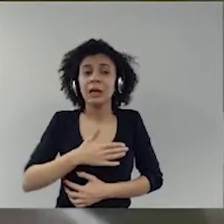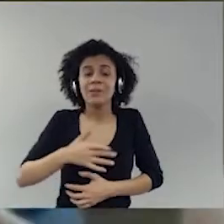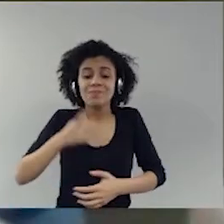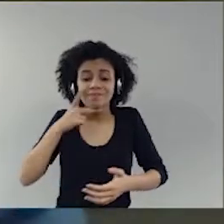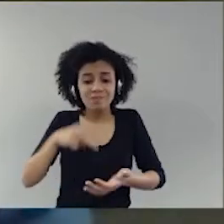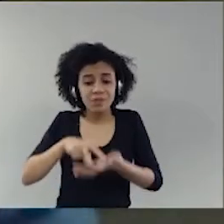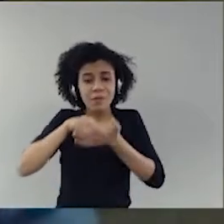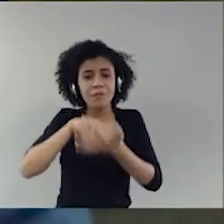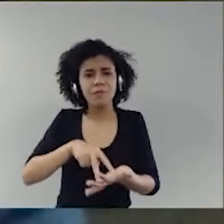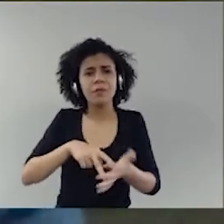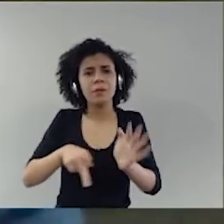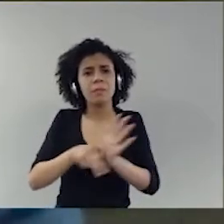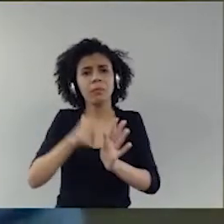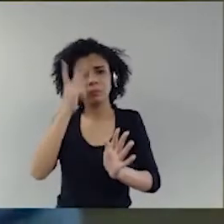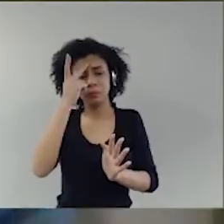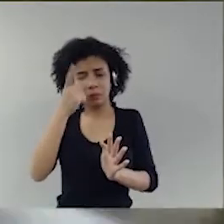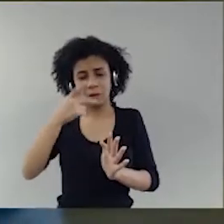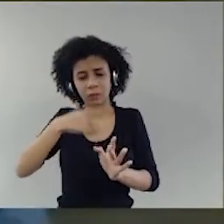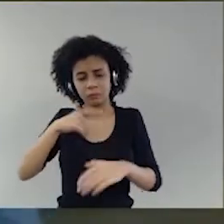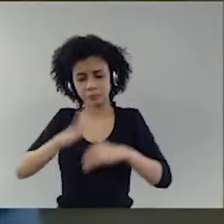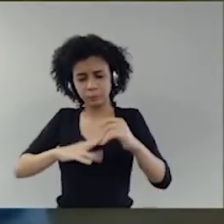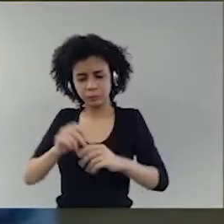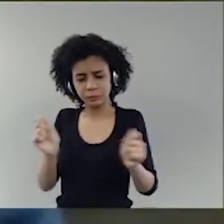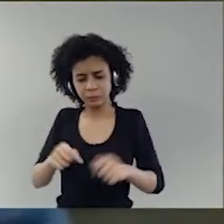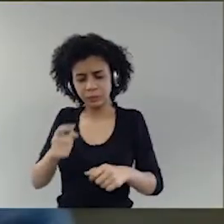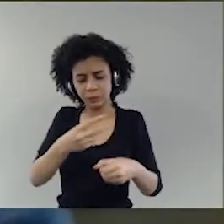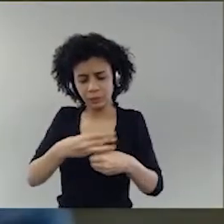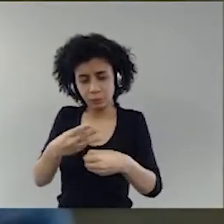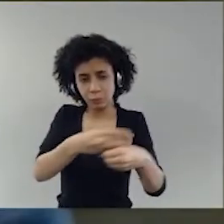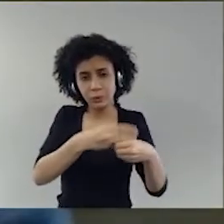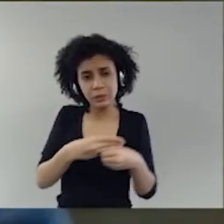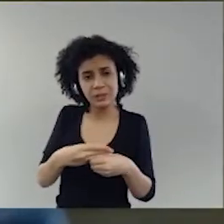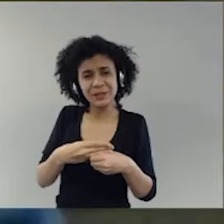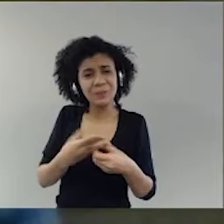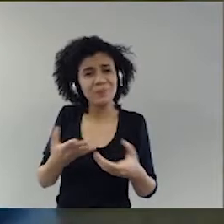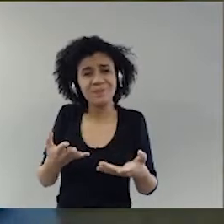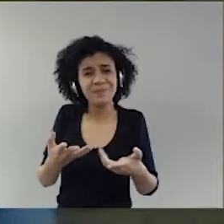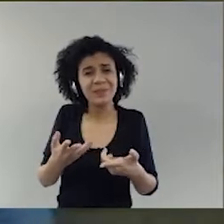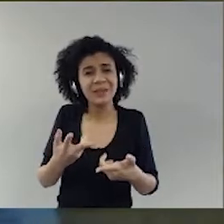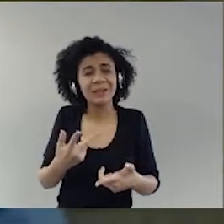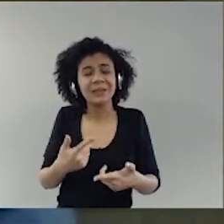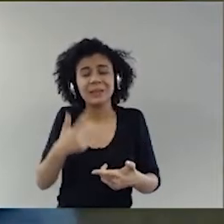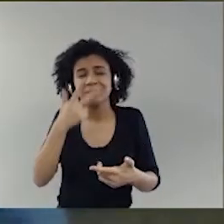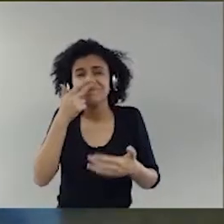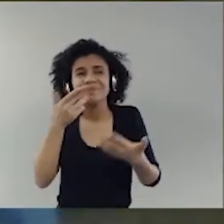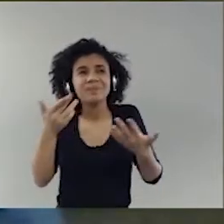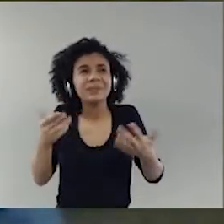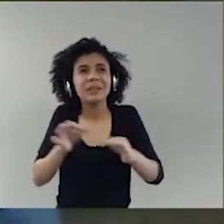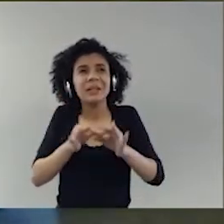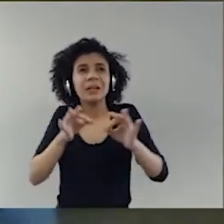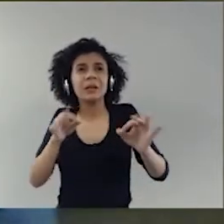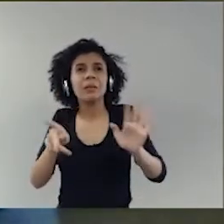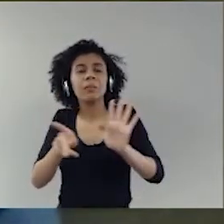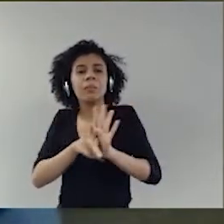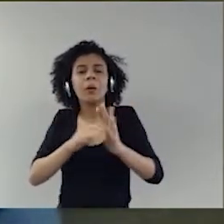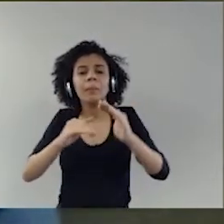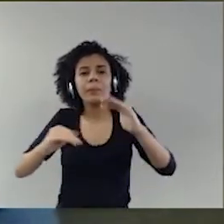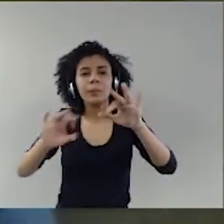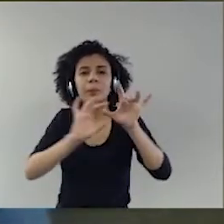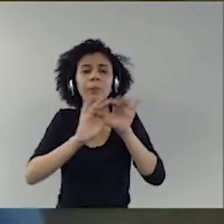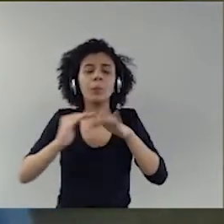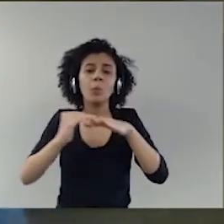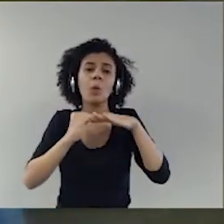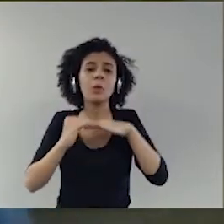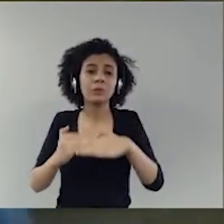concretização de uma autonomia dos estados e municípios com uma interpretação muito exegética do princípio da simetria,